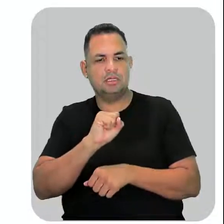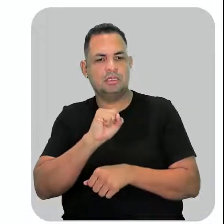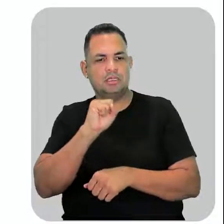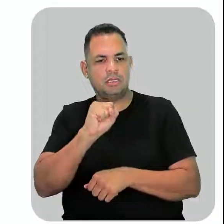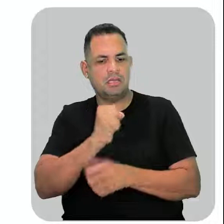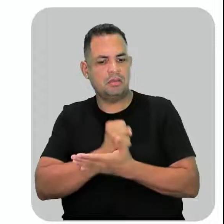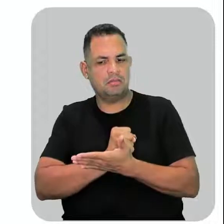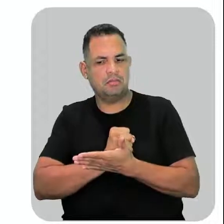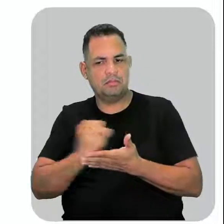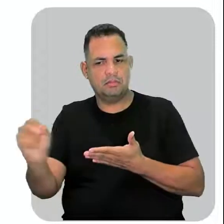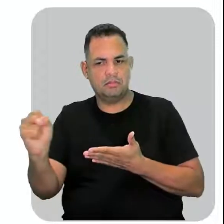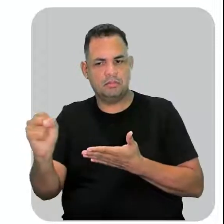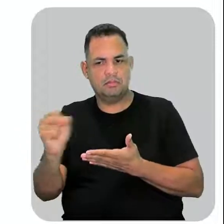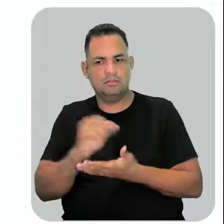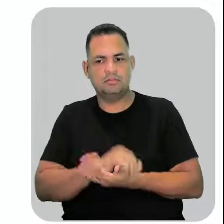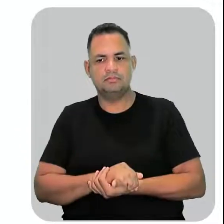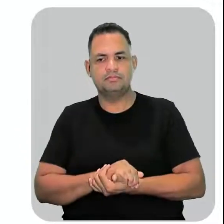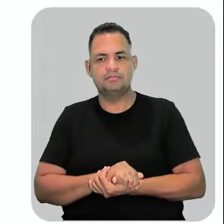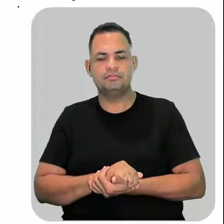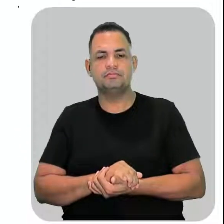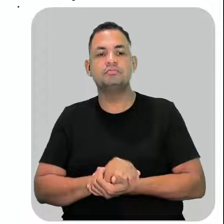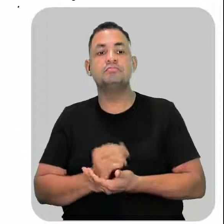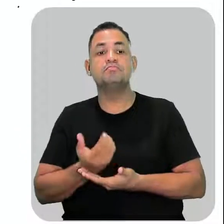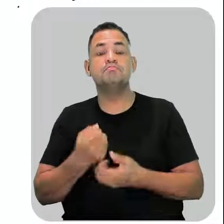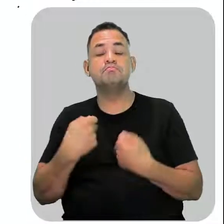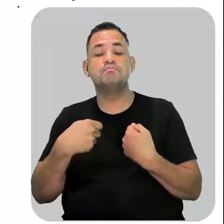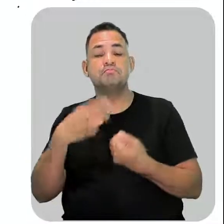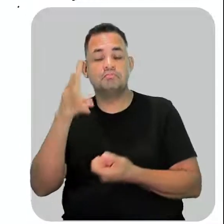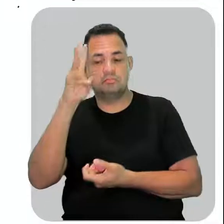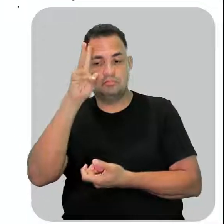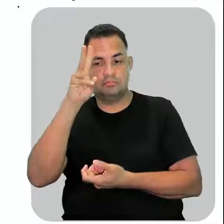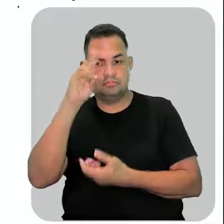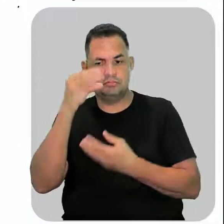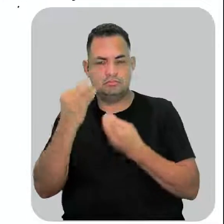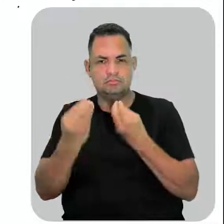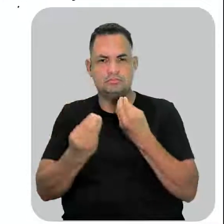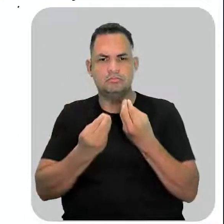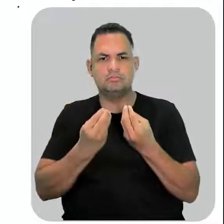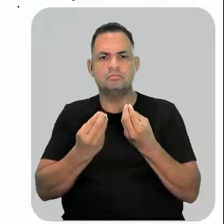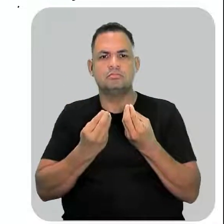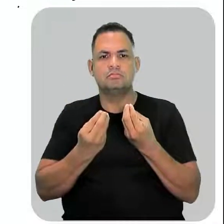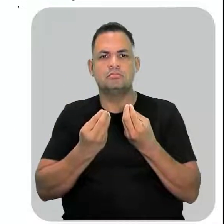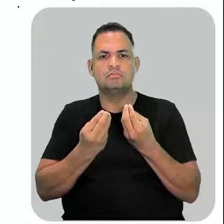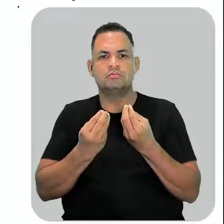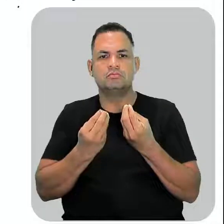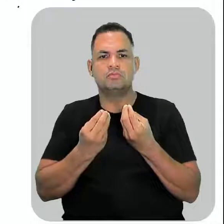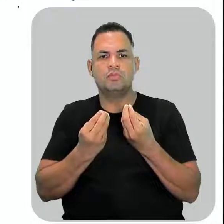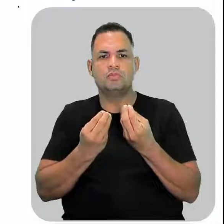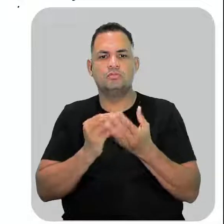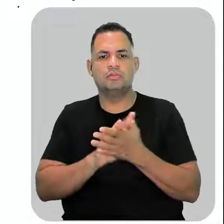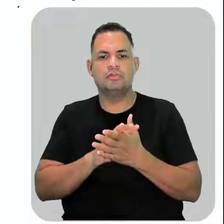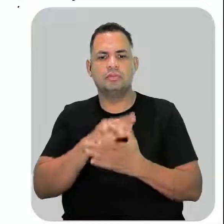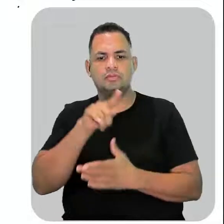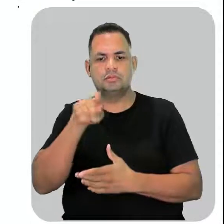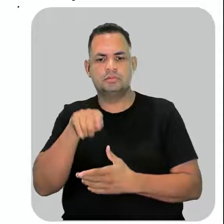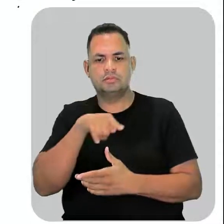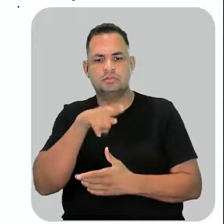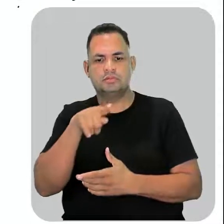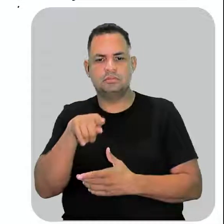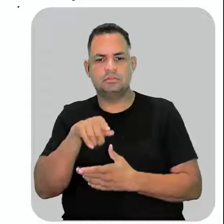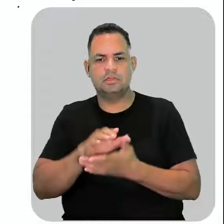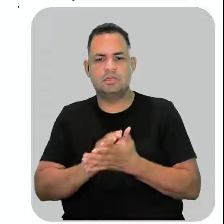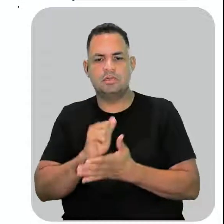fora de cogitação. Agora, o que nós temos que lembrar? Como a gente está falando de anel aromático, significa